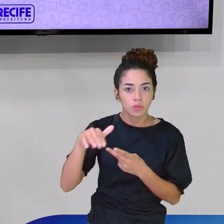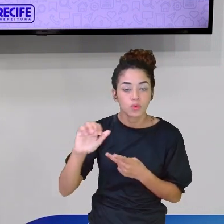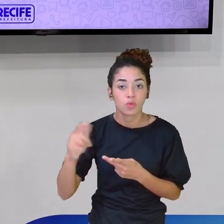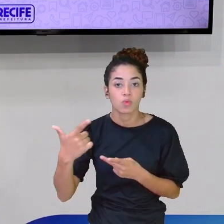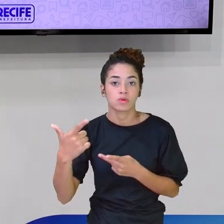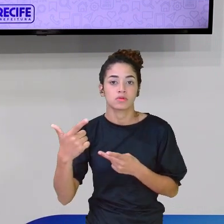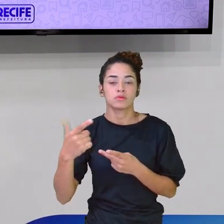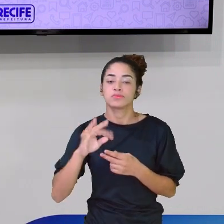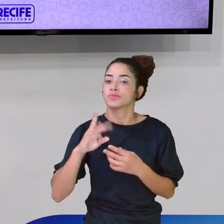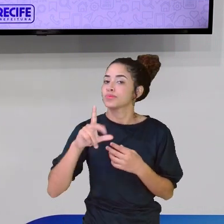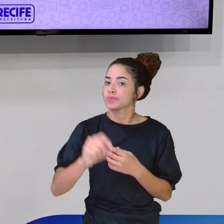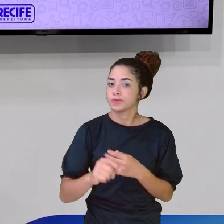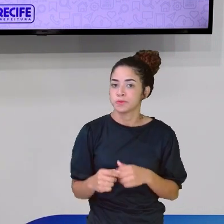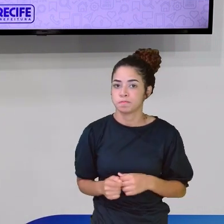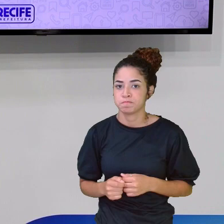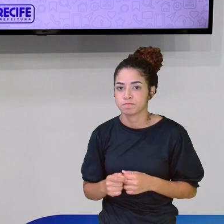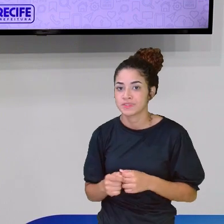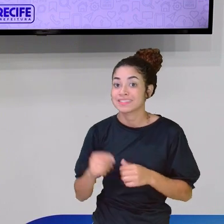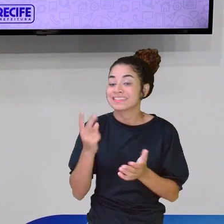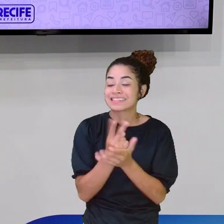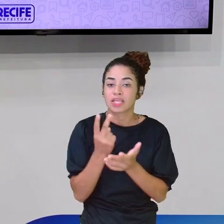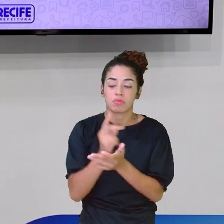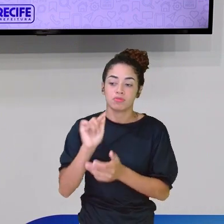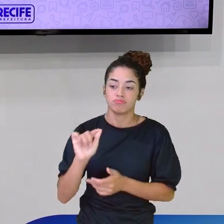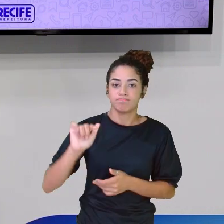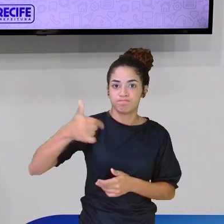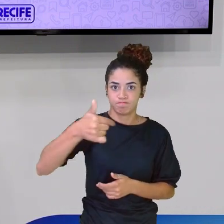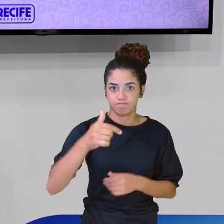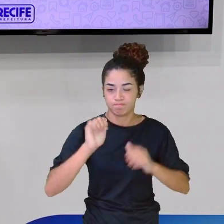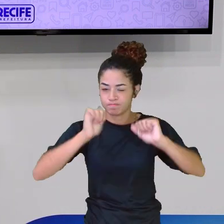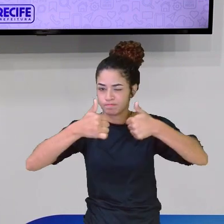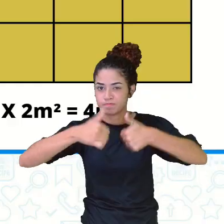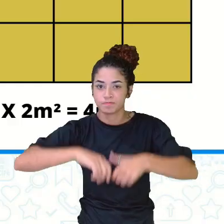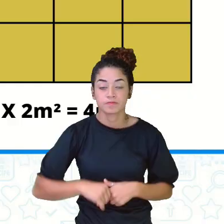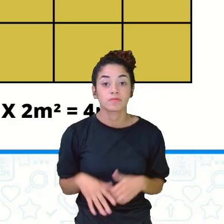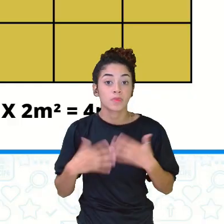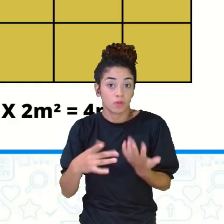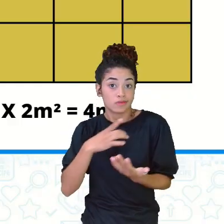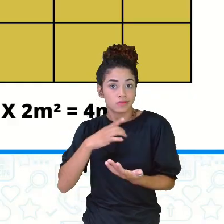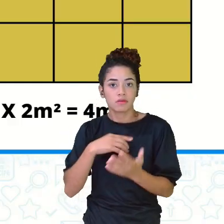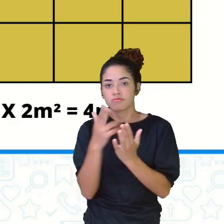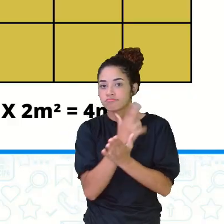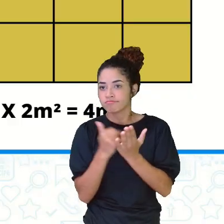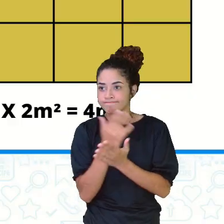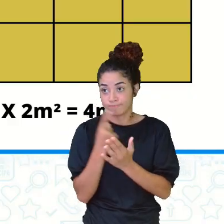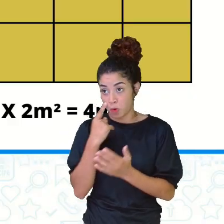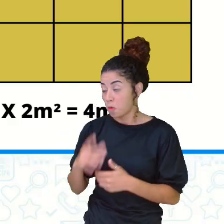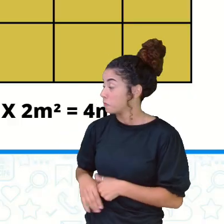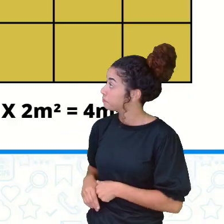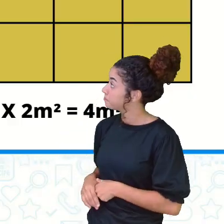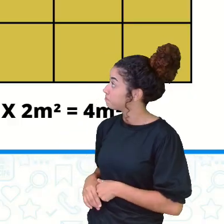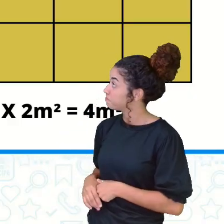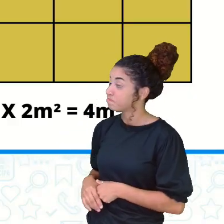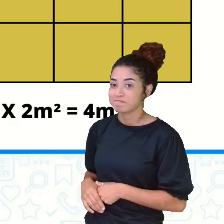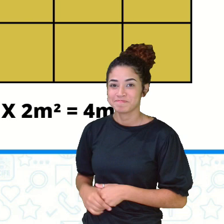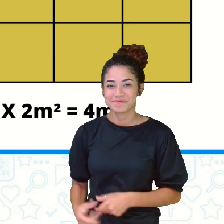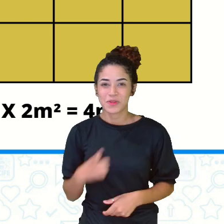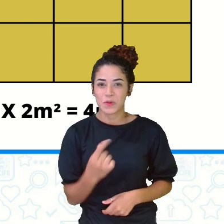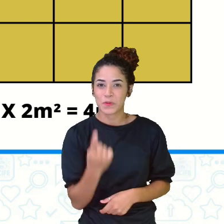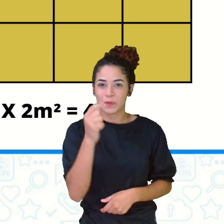quadrado e por aí vai. Sempre ao quadrado. Eu tenho aqui a minha figura, ela tem 1